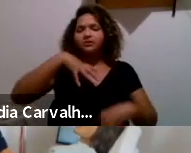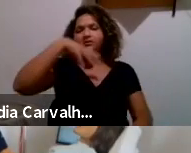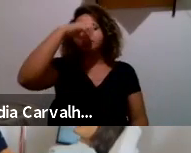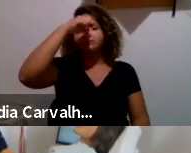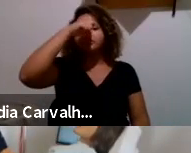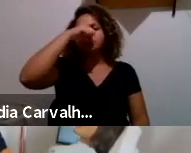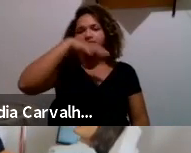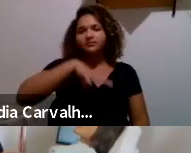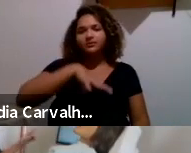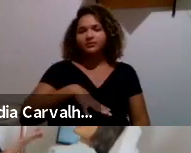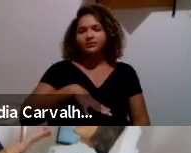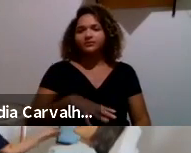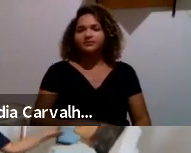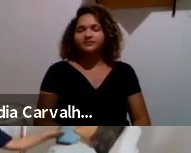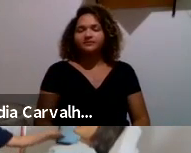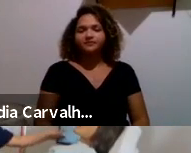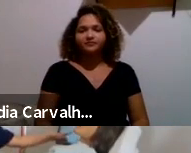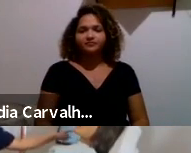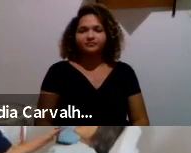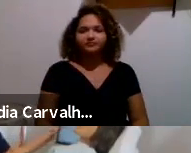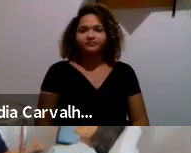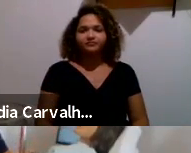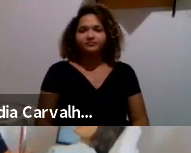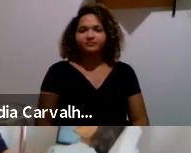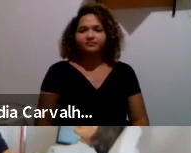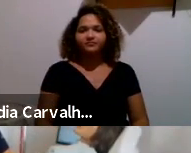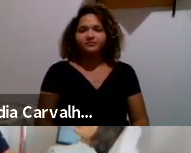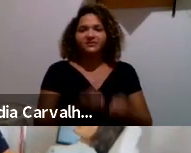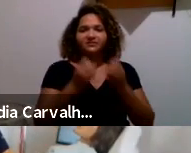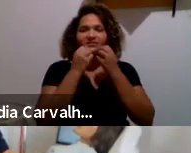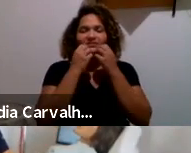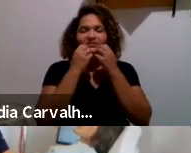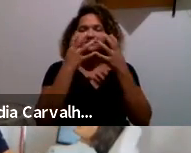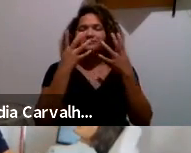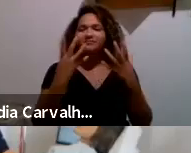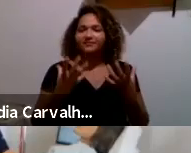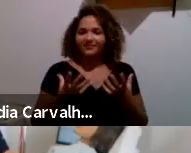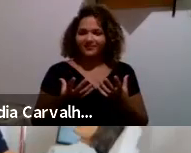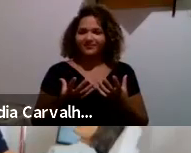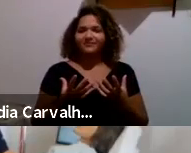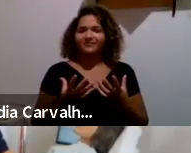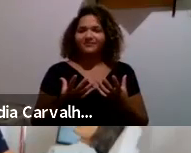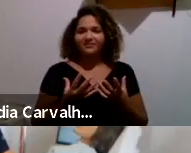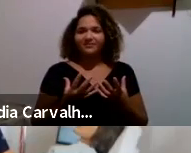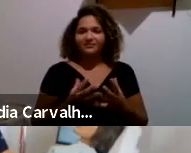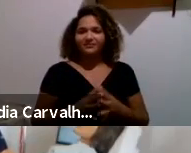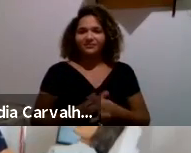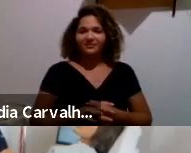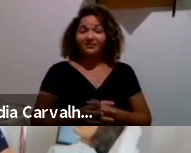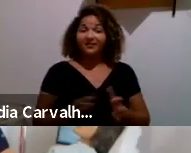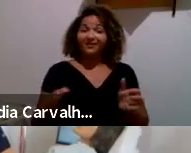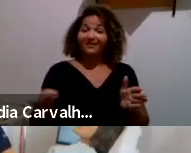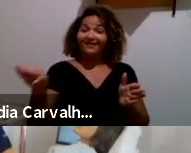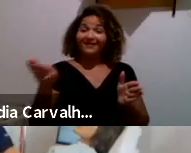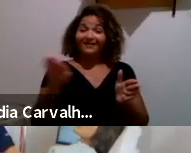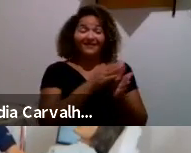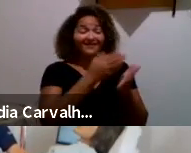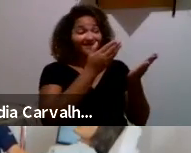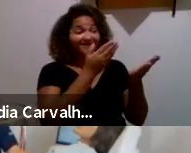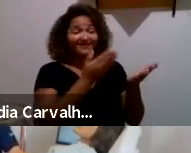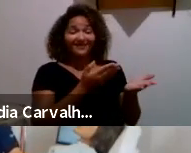Isso, olha que maravilha! Suas contrações já se passaram. Que bom, ele